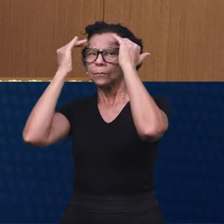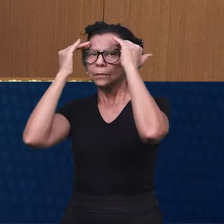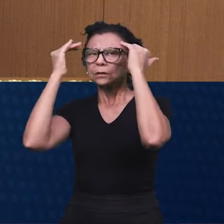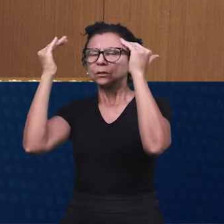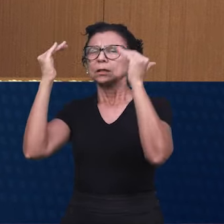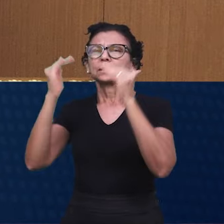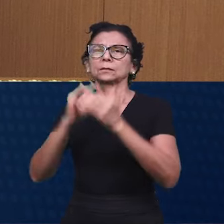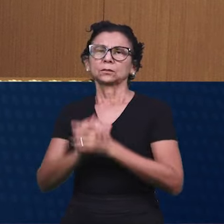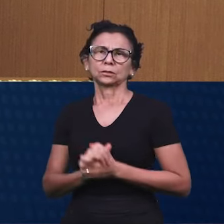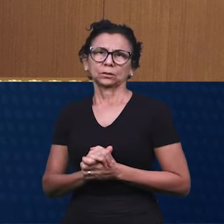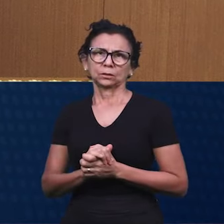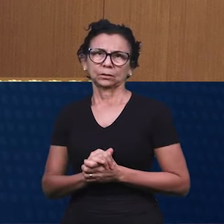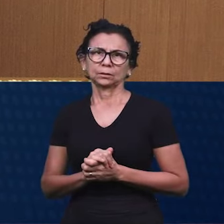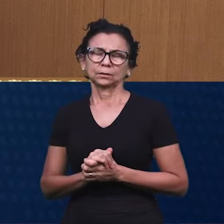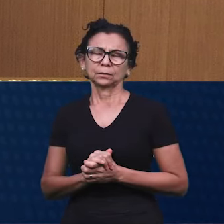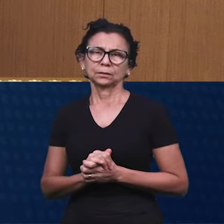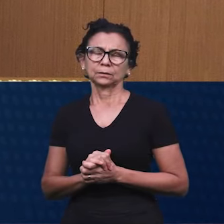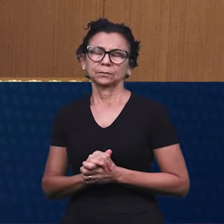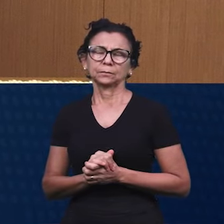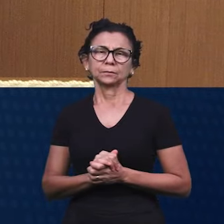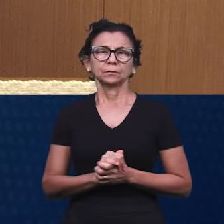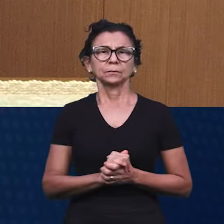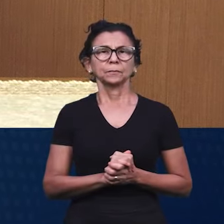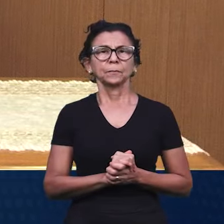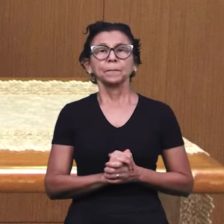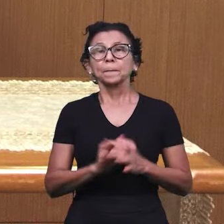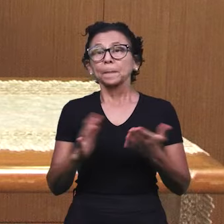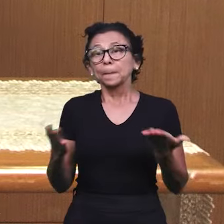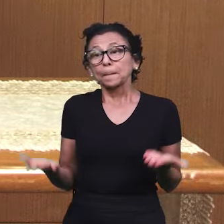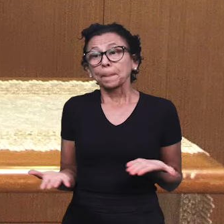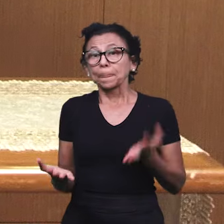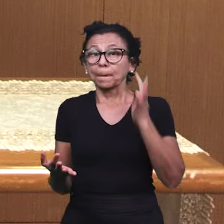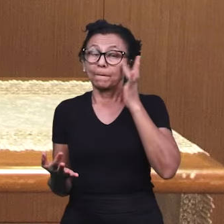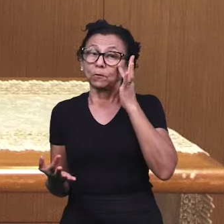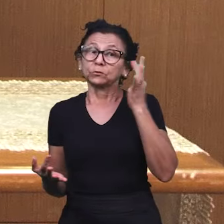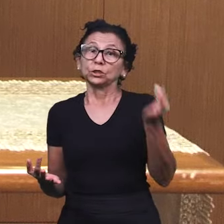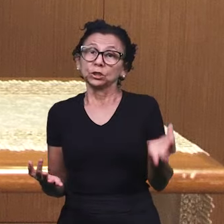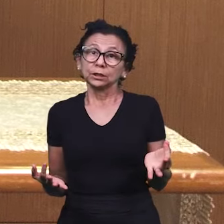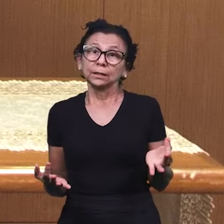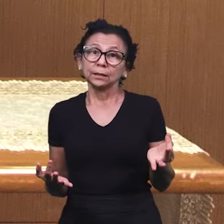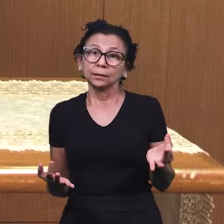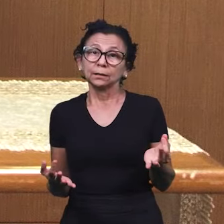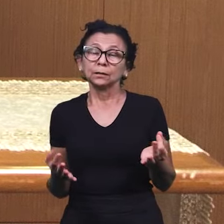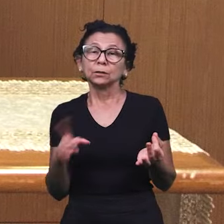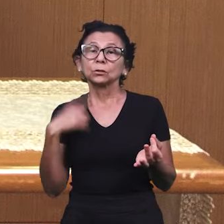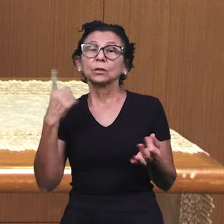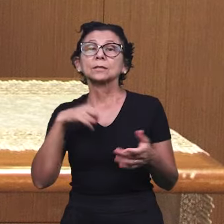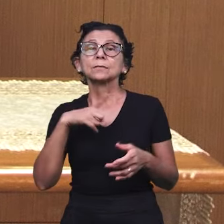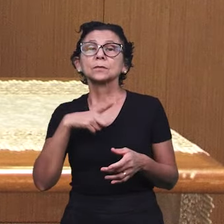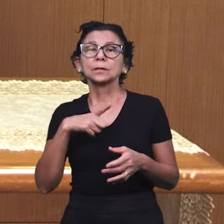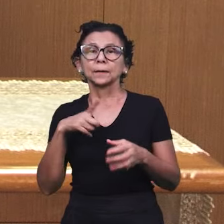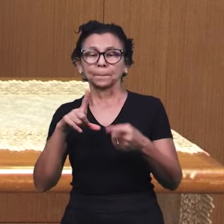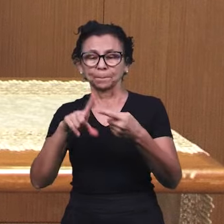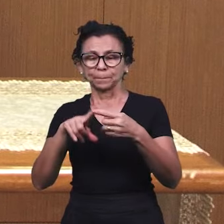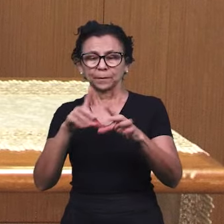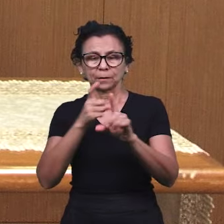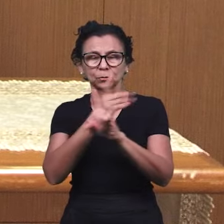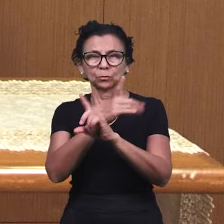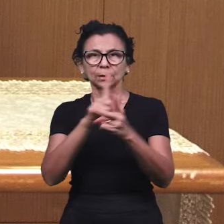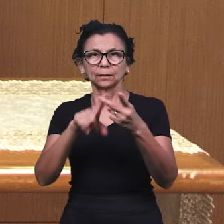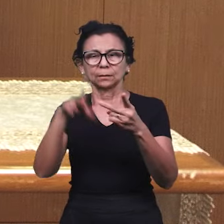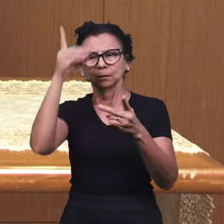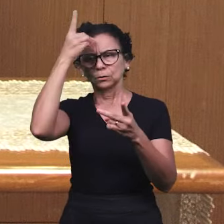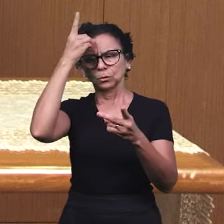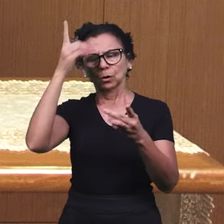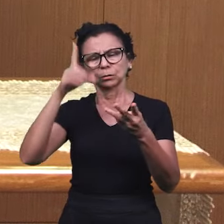queremos abandonar esse governo. Então, guarda o que tens. Então, o que, que nós temos? A doutrina, temos os